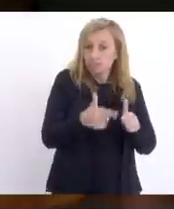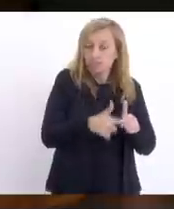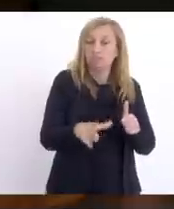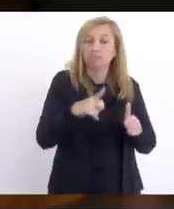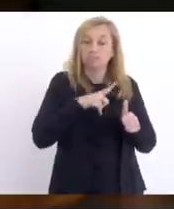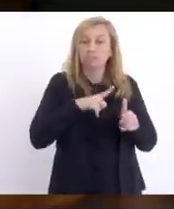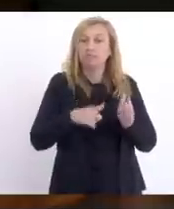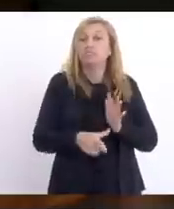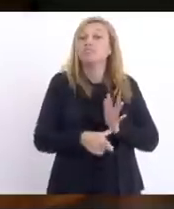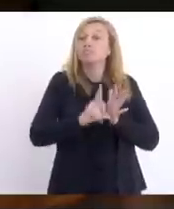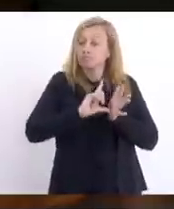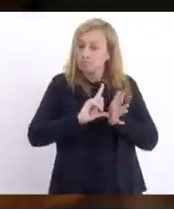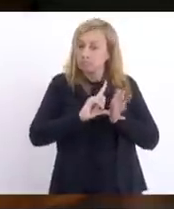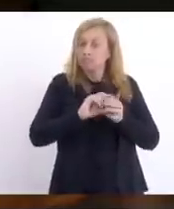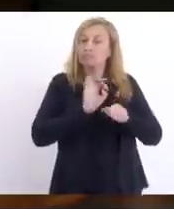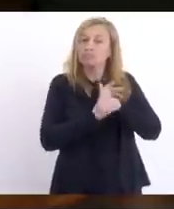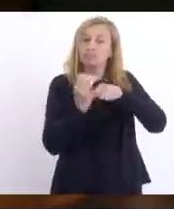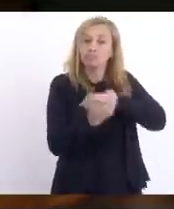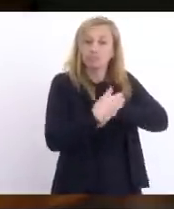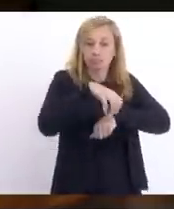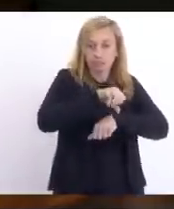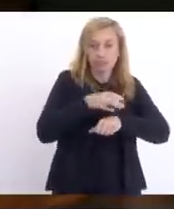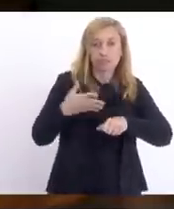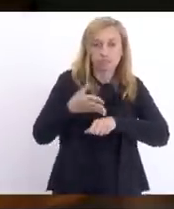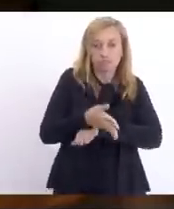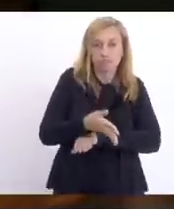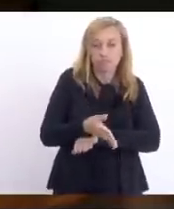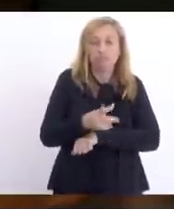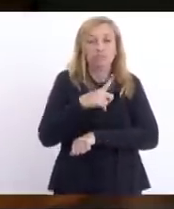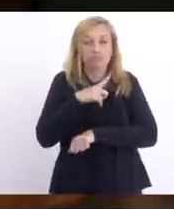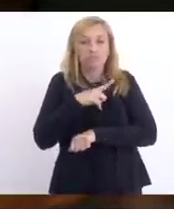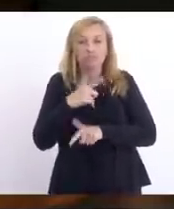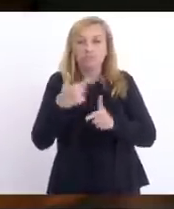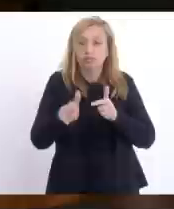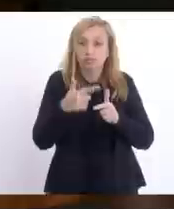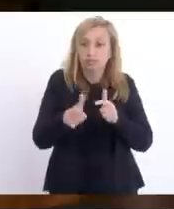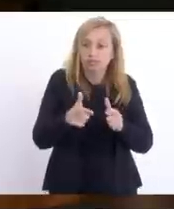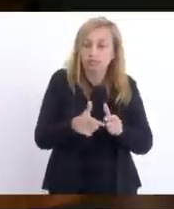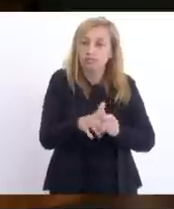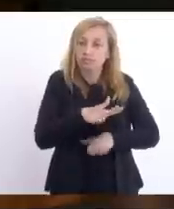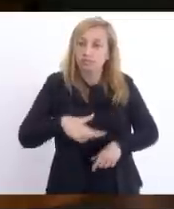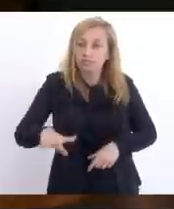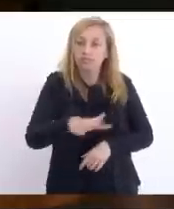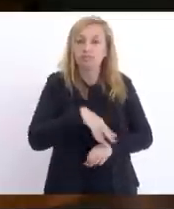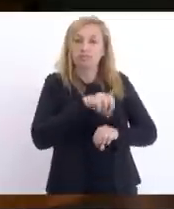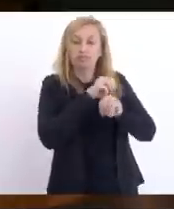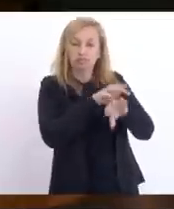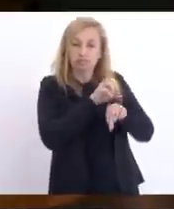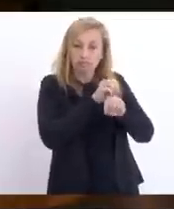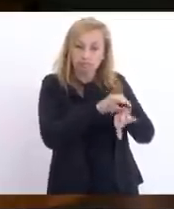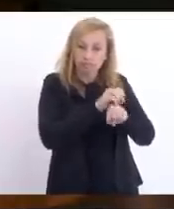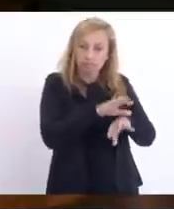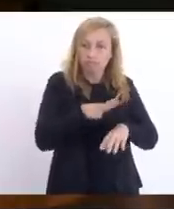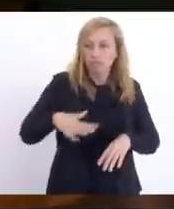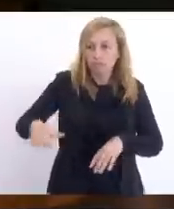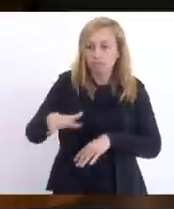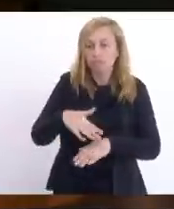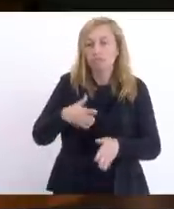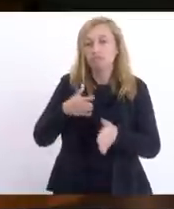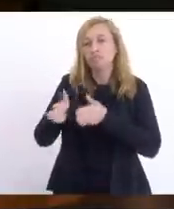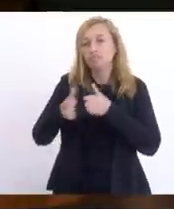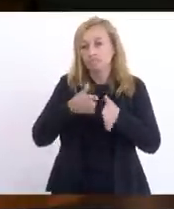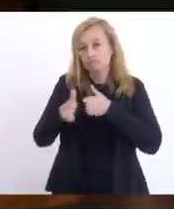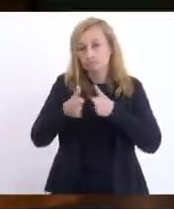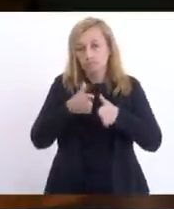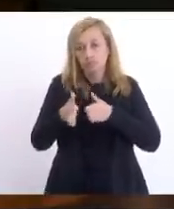mesmo da Covid-19. Então, a gente tem abismo no campo da educação, no campo do acesso à